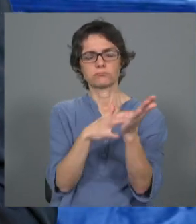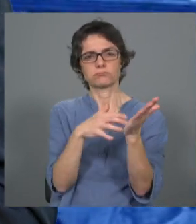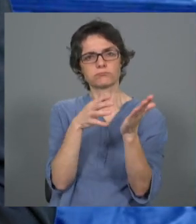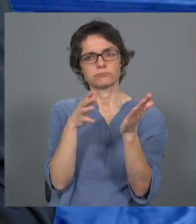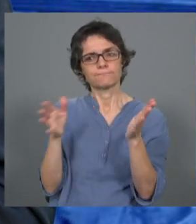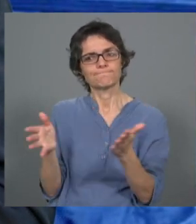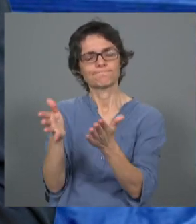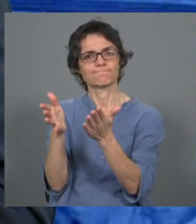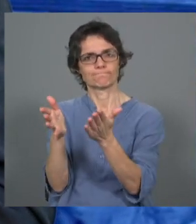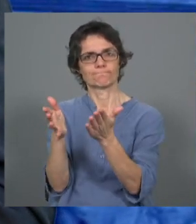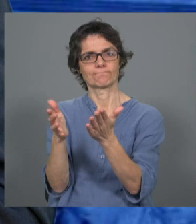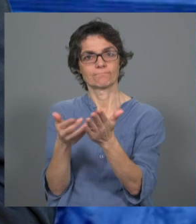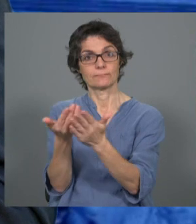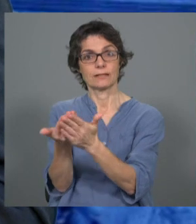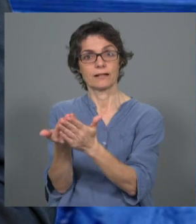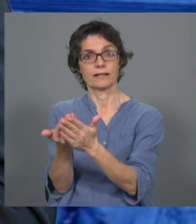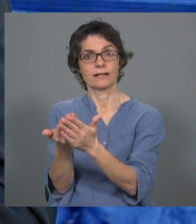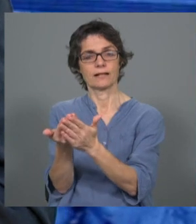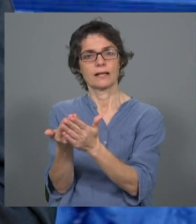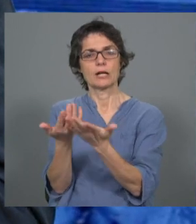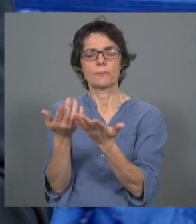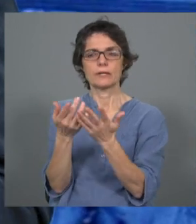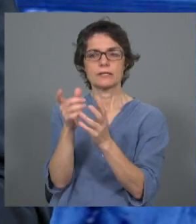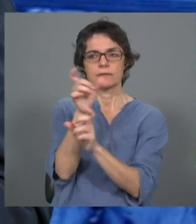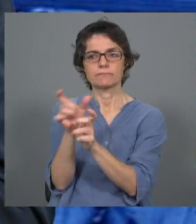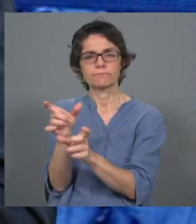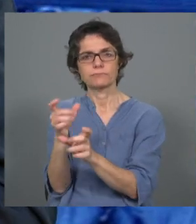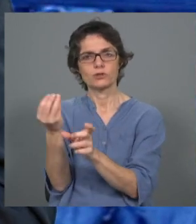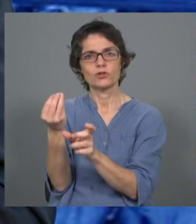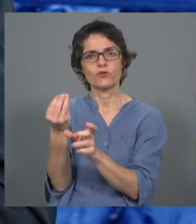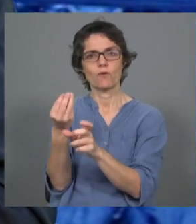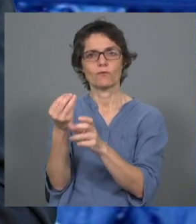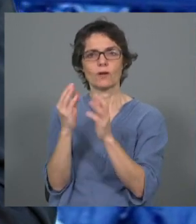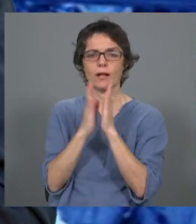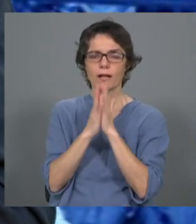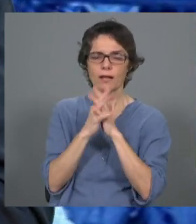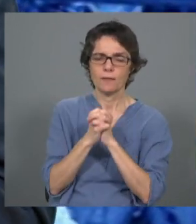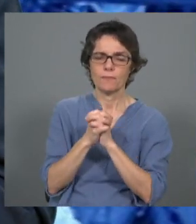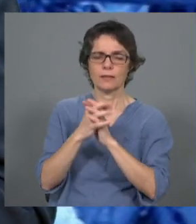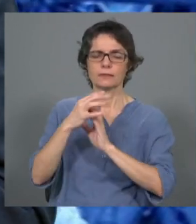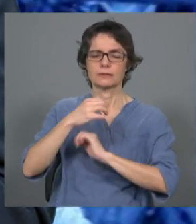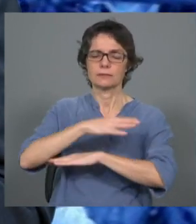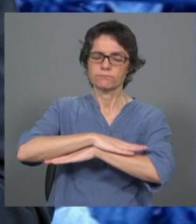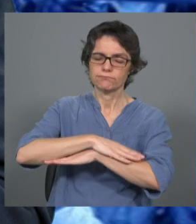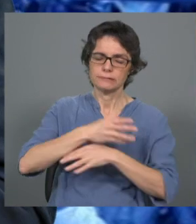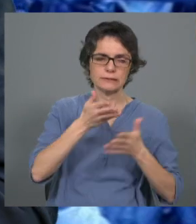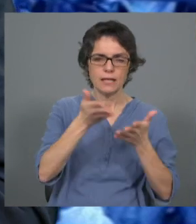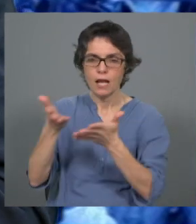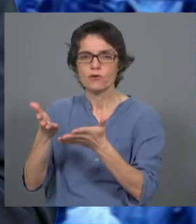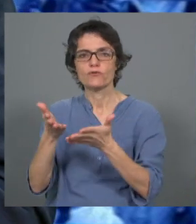chamadas de atenção para este serviço dos acólitos, quer para a necessidade da formação